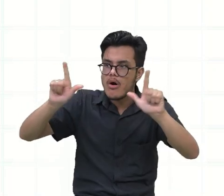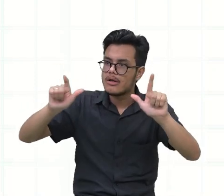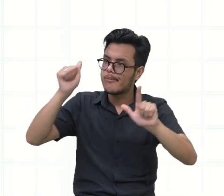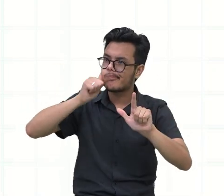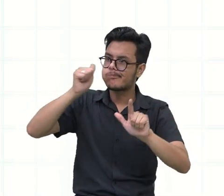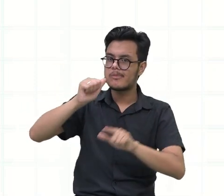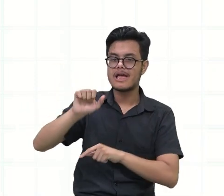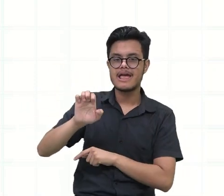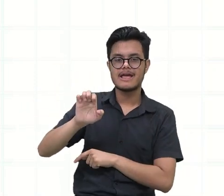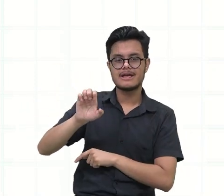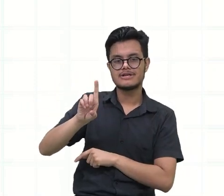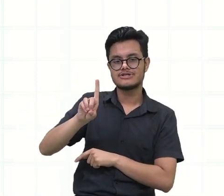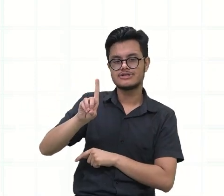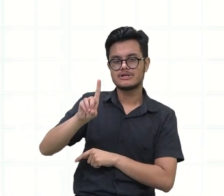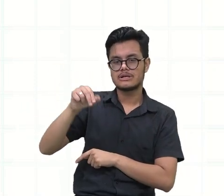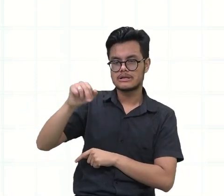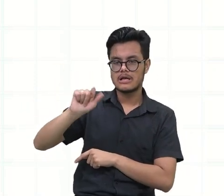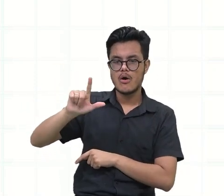Ele abre a boca.